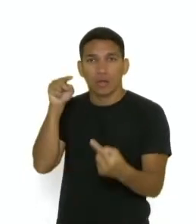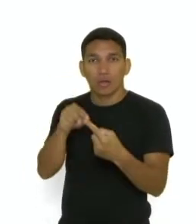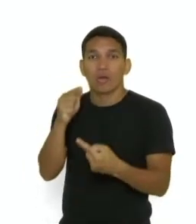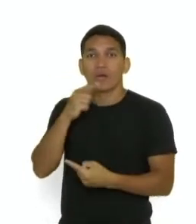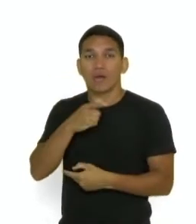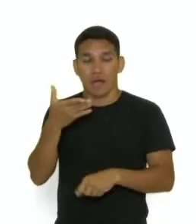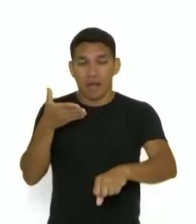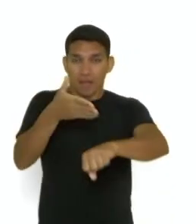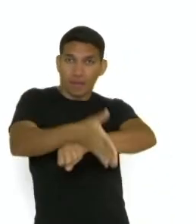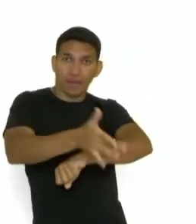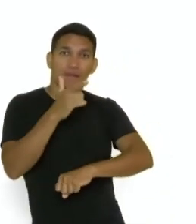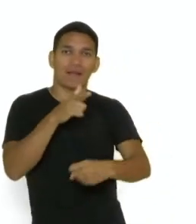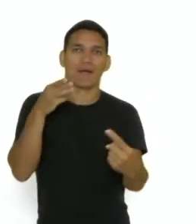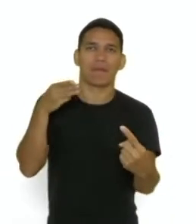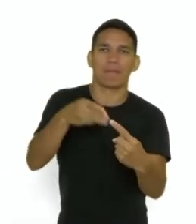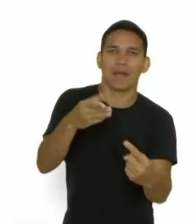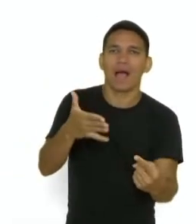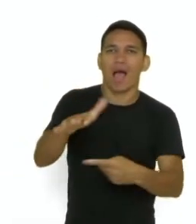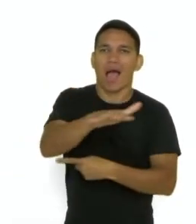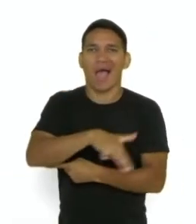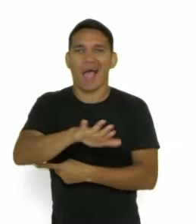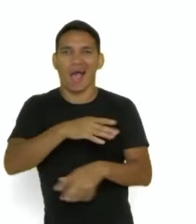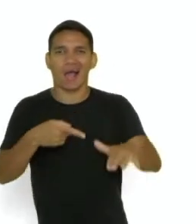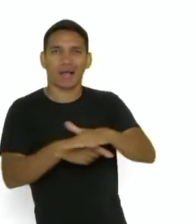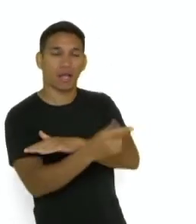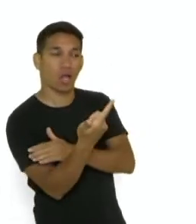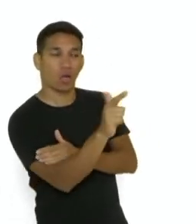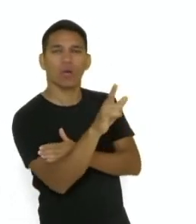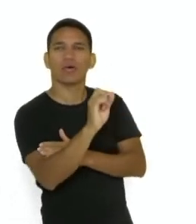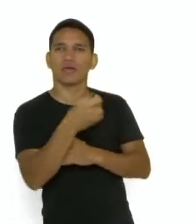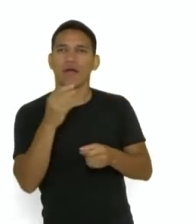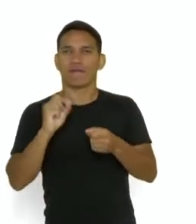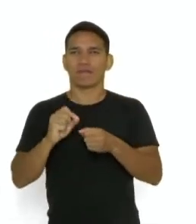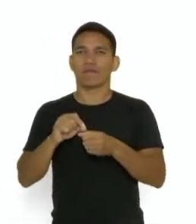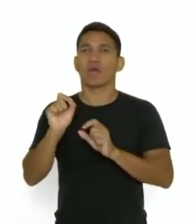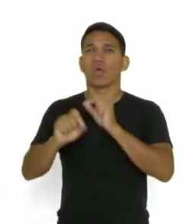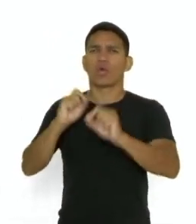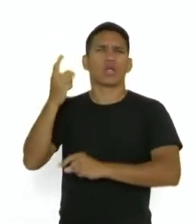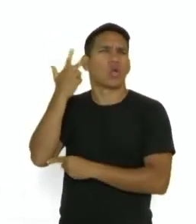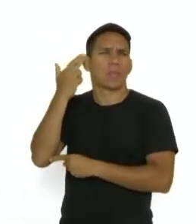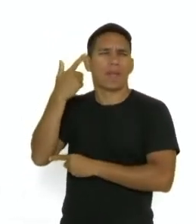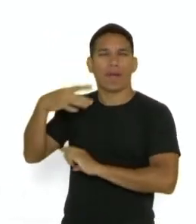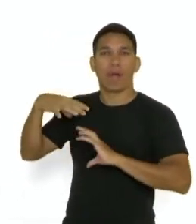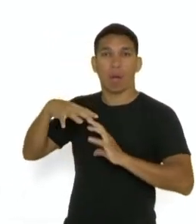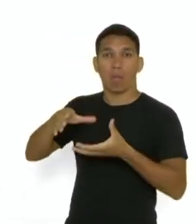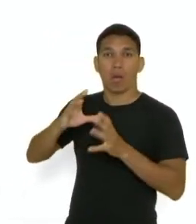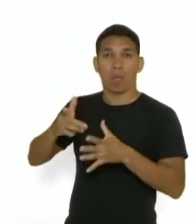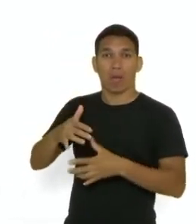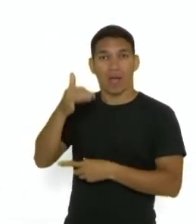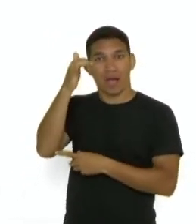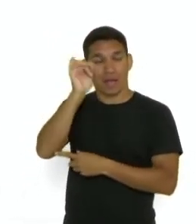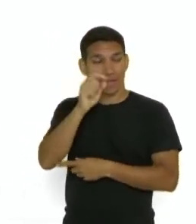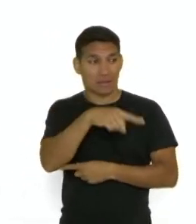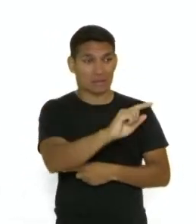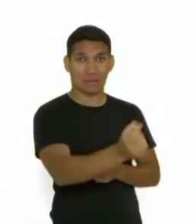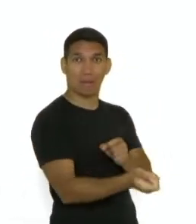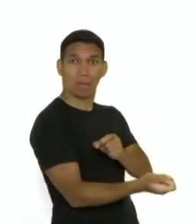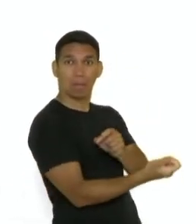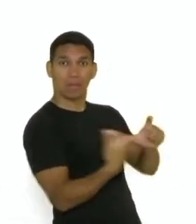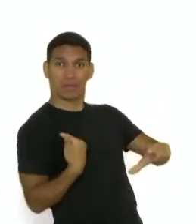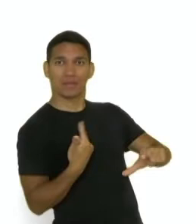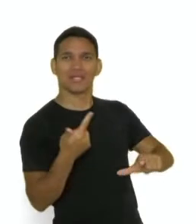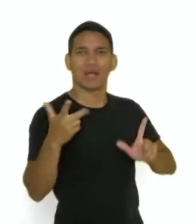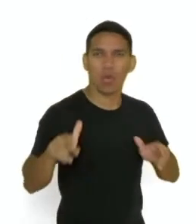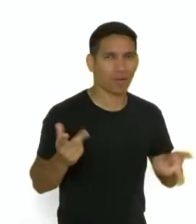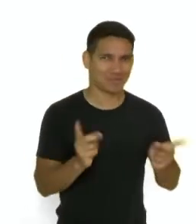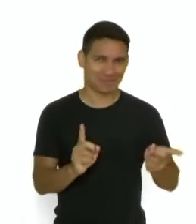penetrar nessa meta nessa área adversária e introduzindo um implemento que geralmente a bola e não permitindo que o adversário eu faço mesmo